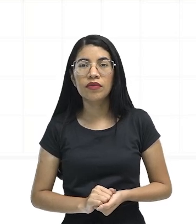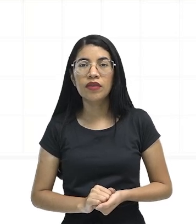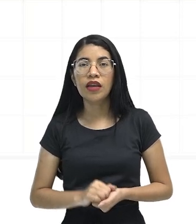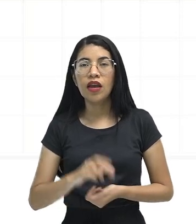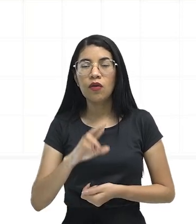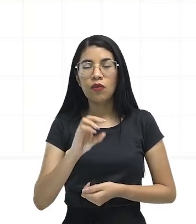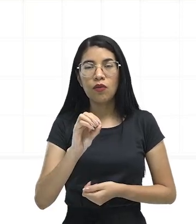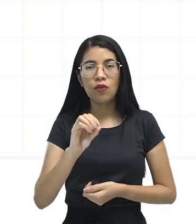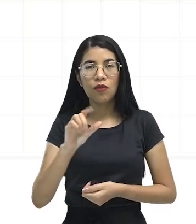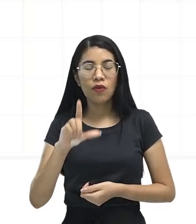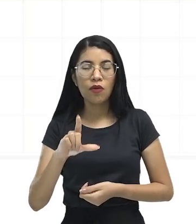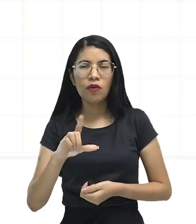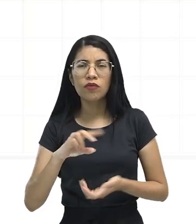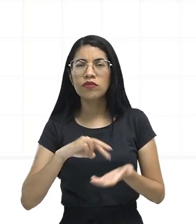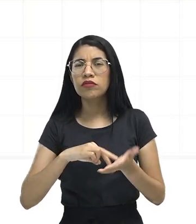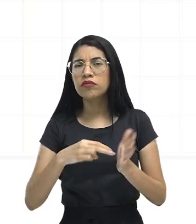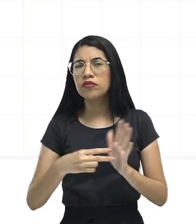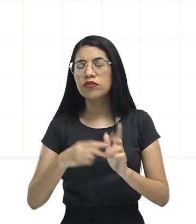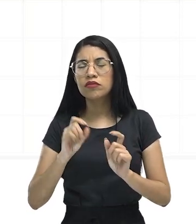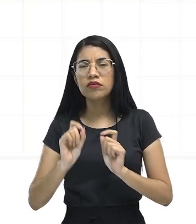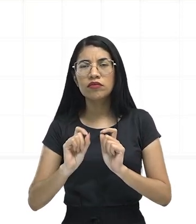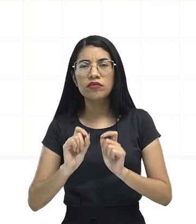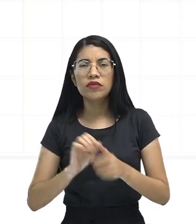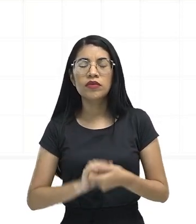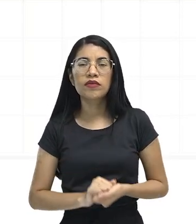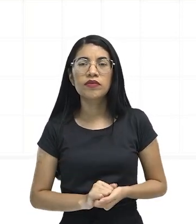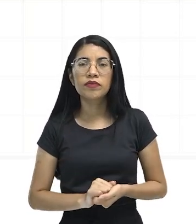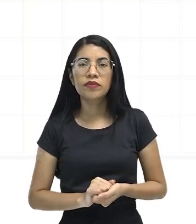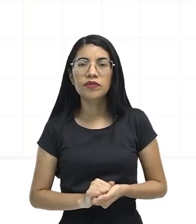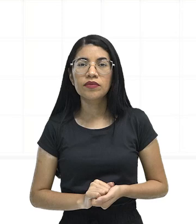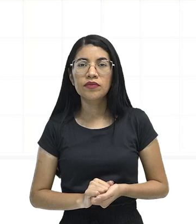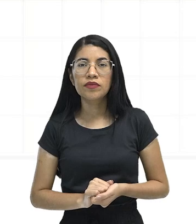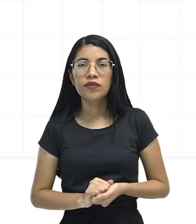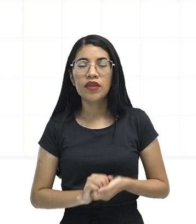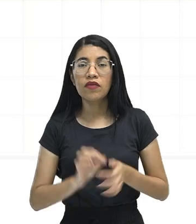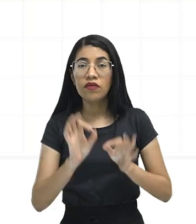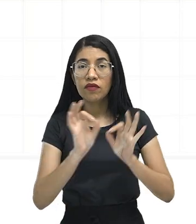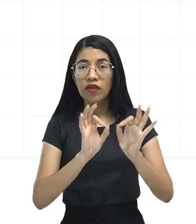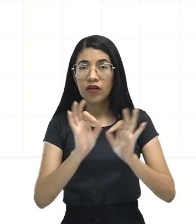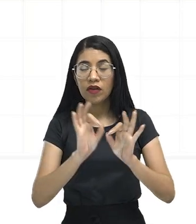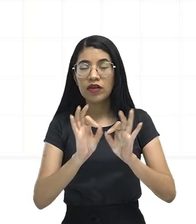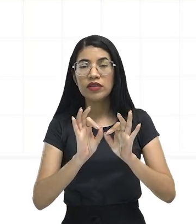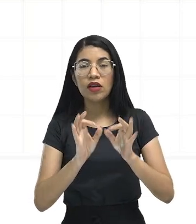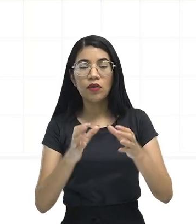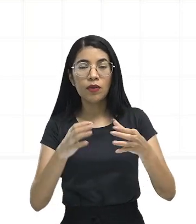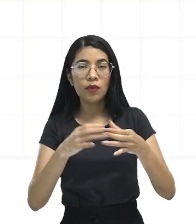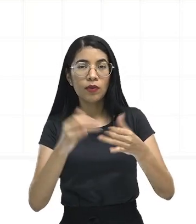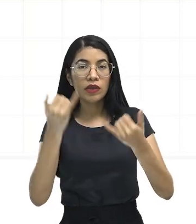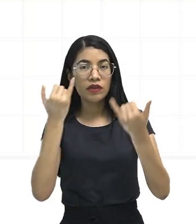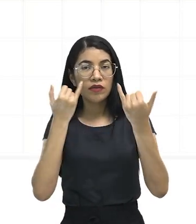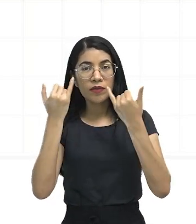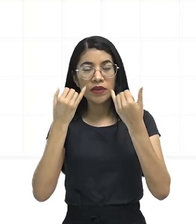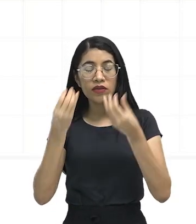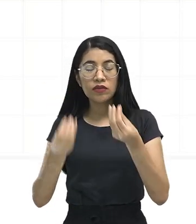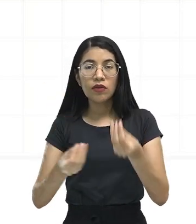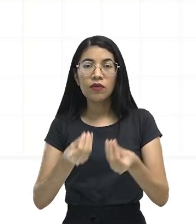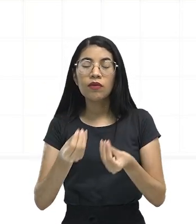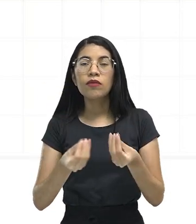de números. E o que é o rol? O rol é quando você organiza um conjunto de dados de